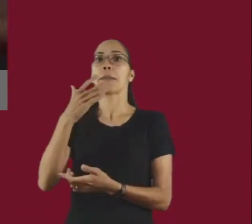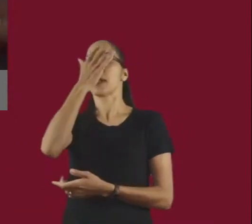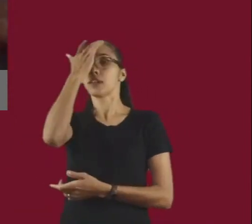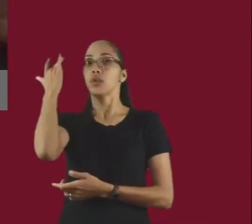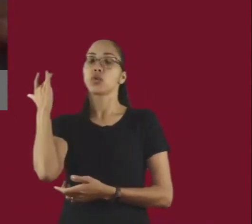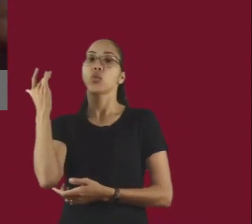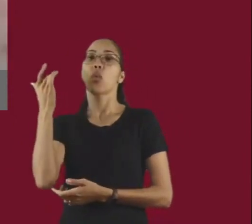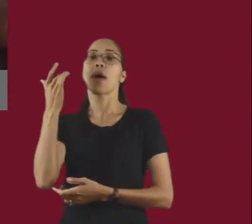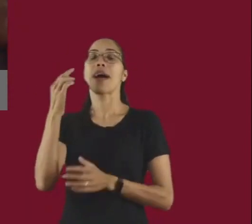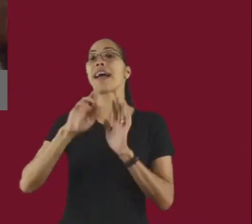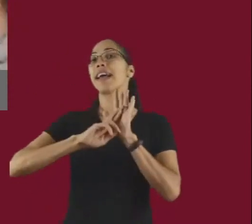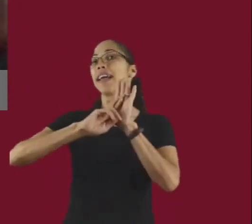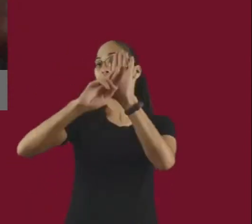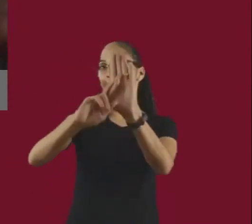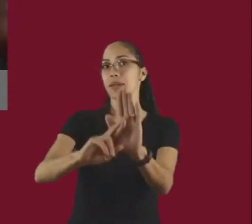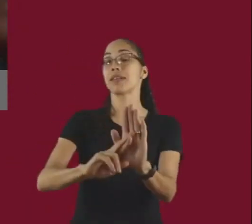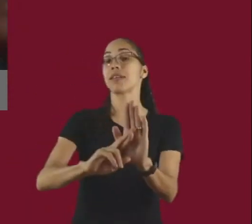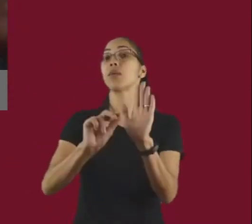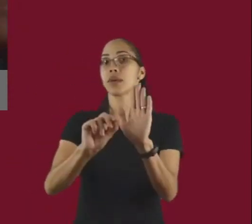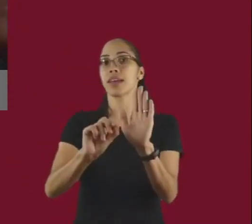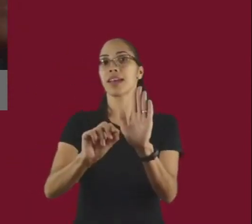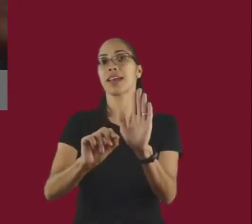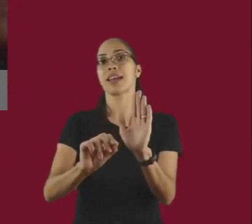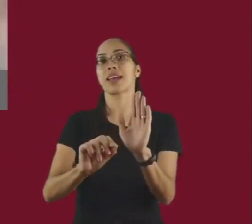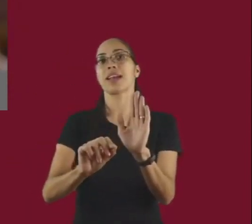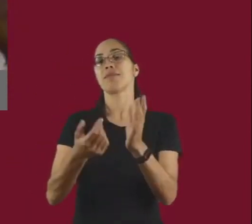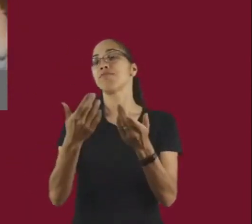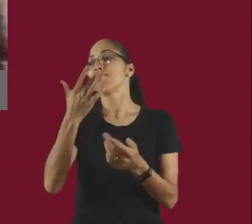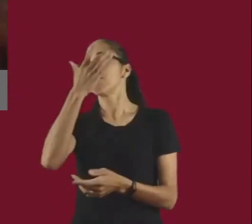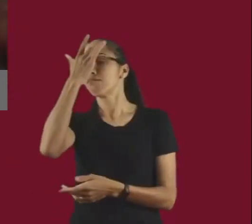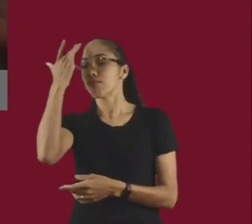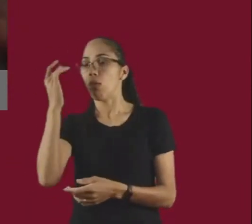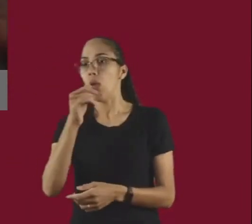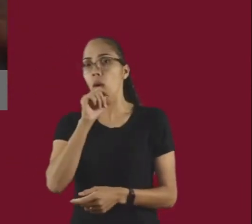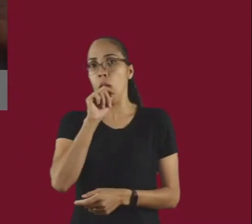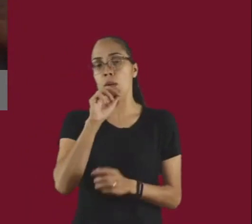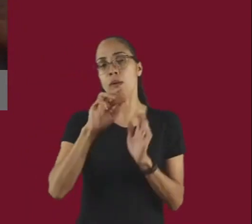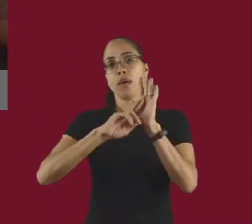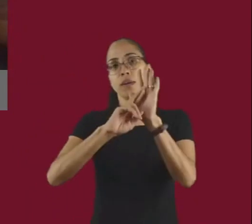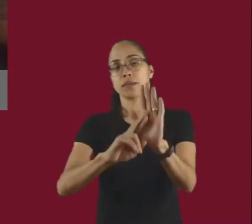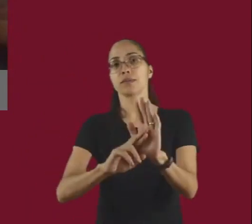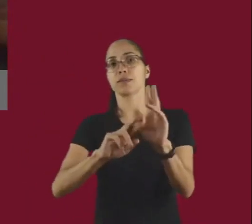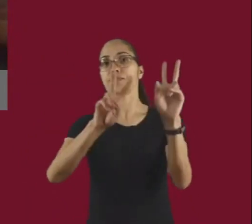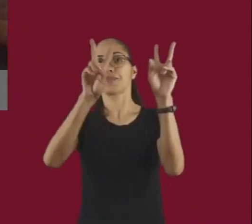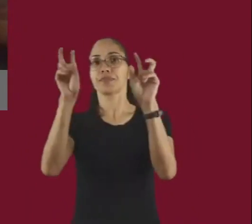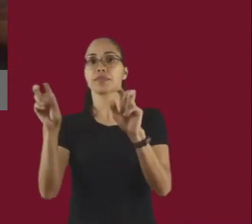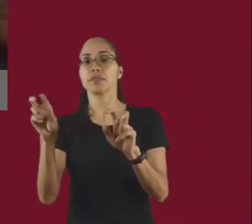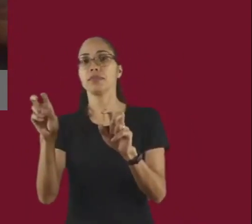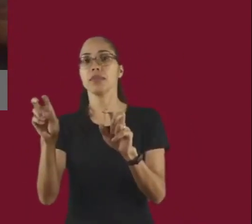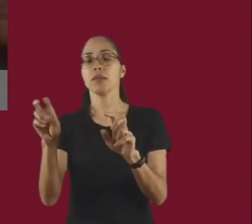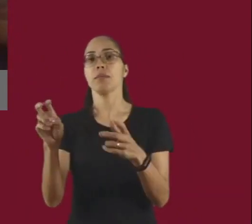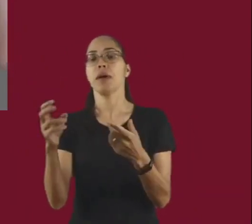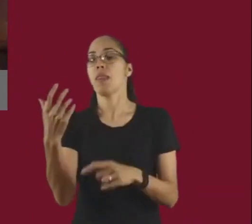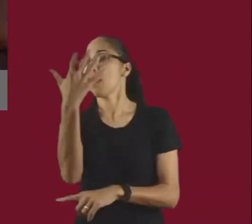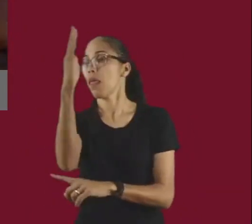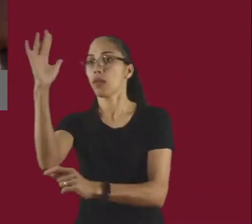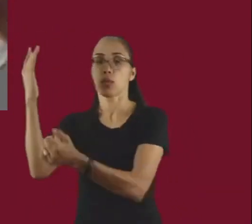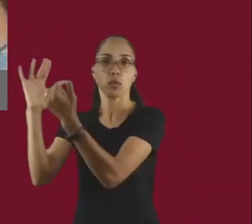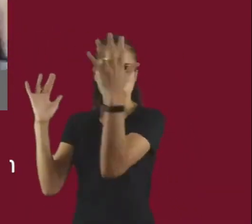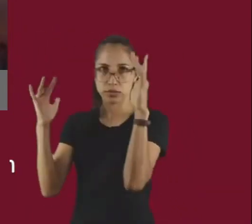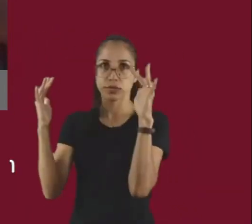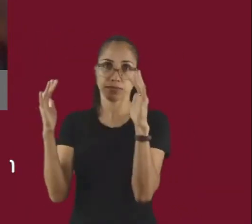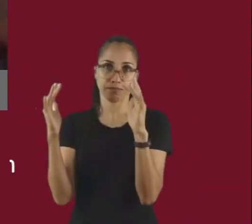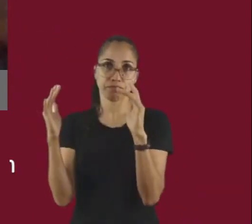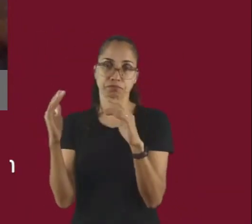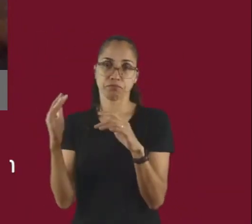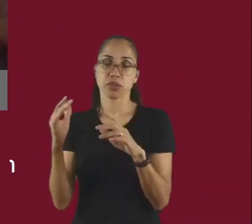não faz nenhum sentido, né? Tem muitas pessoas no mundo inteiro trabalhando com os direitos da natureza, e os